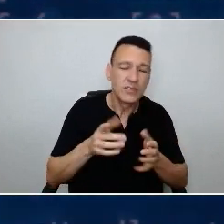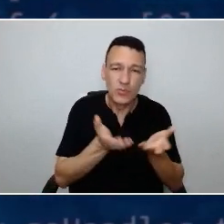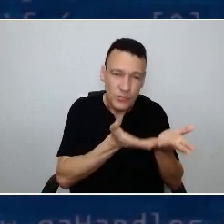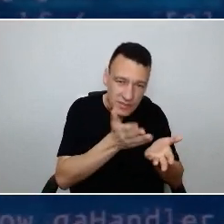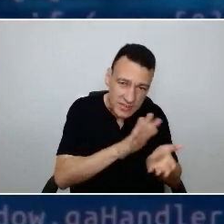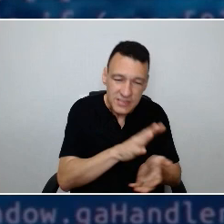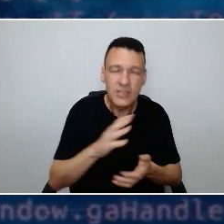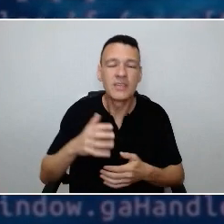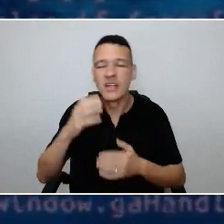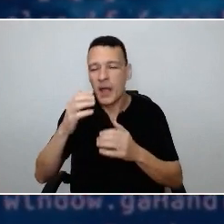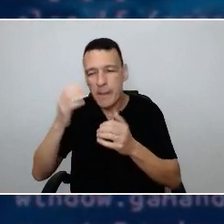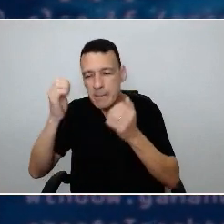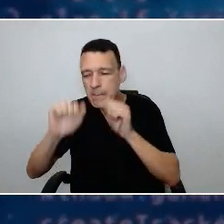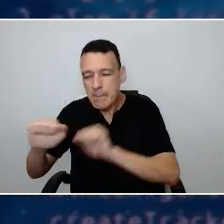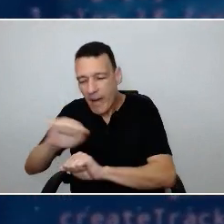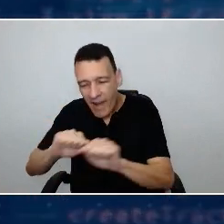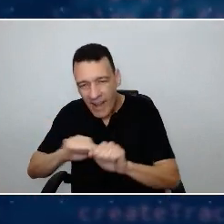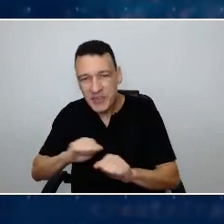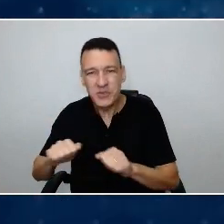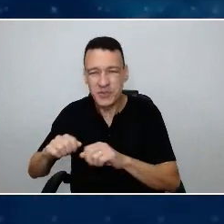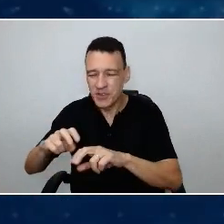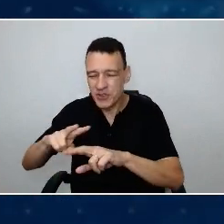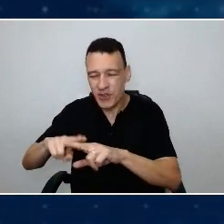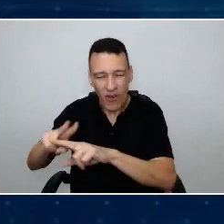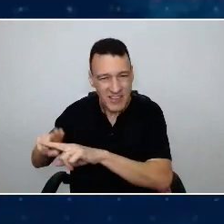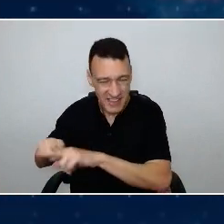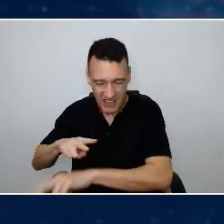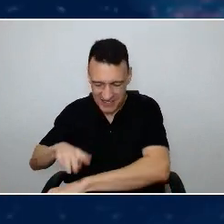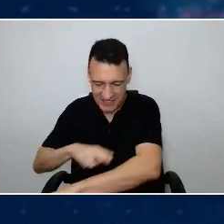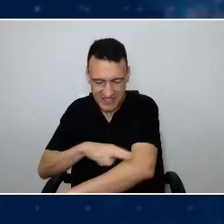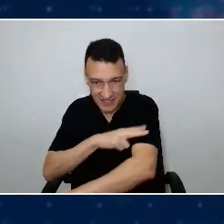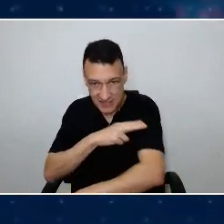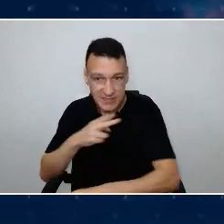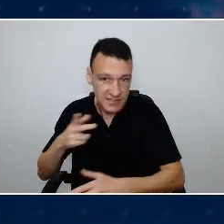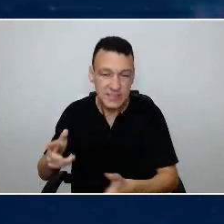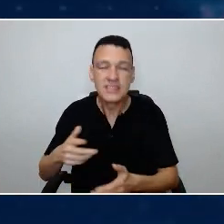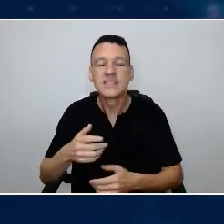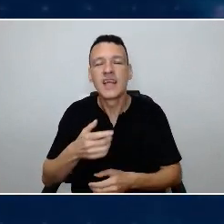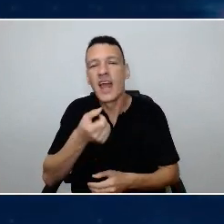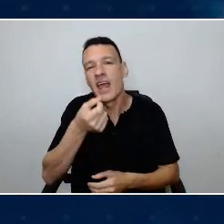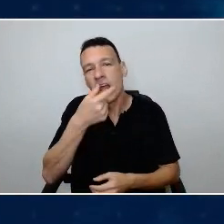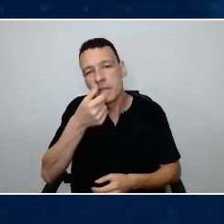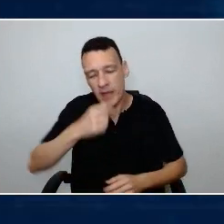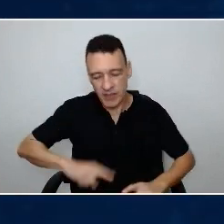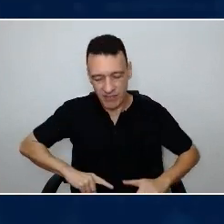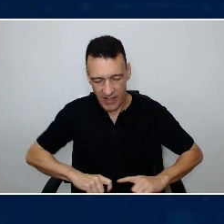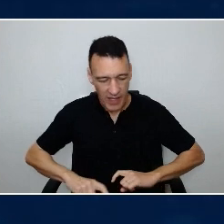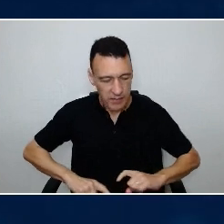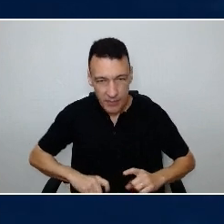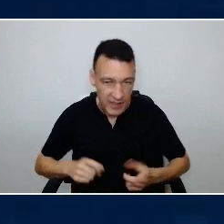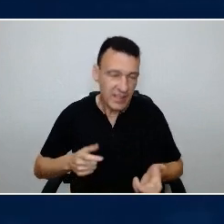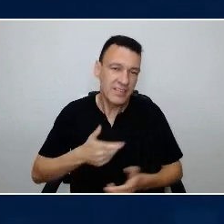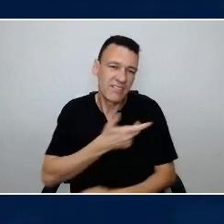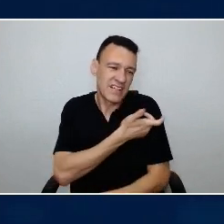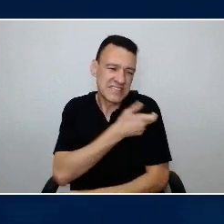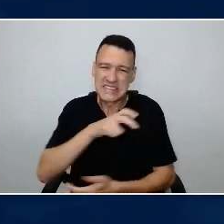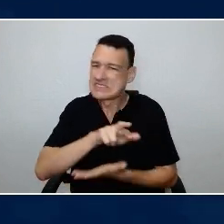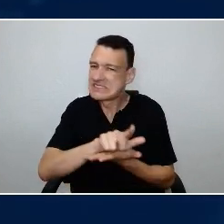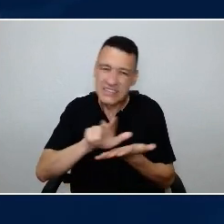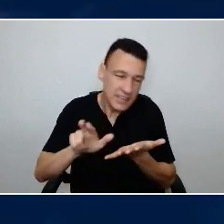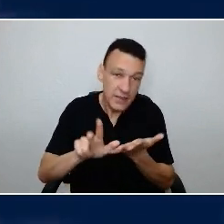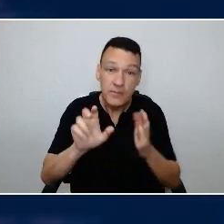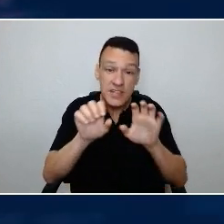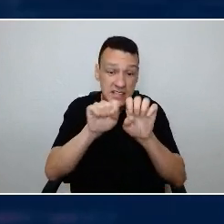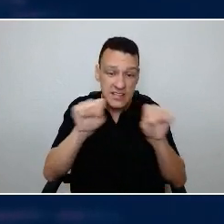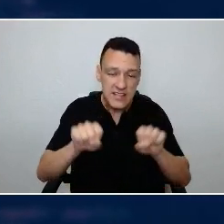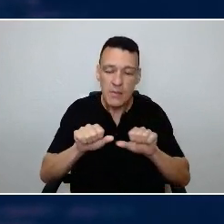banho tosa e os esse banho toosa vermífugo as vacinas e o sistema ele vai atualizar e vai te mostrar quando vai ser o